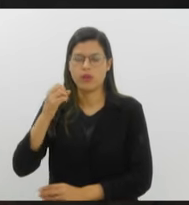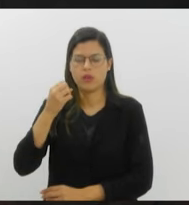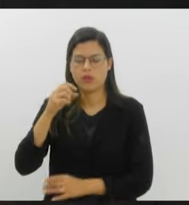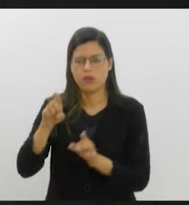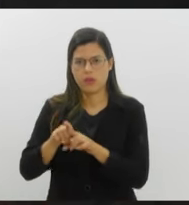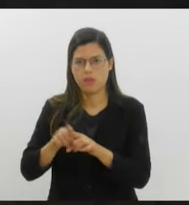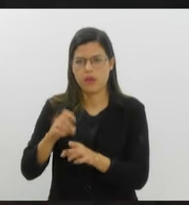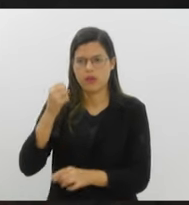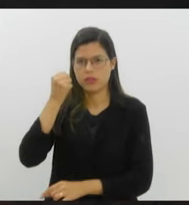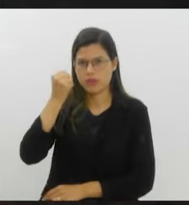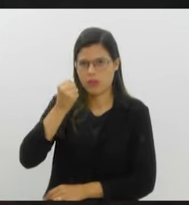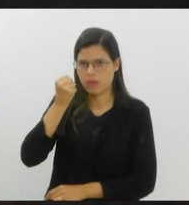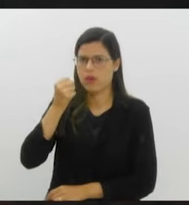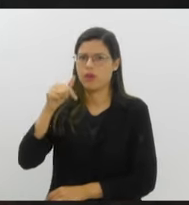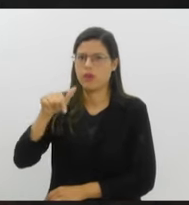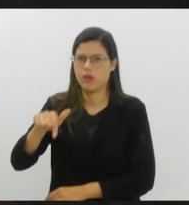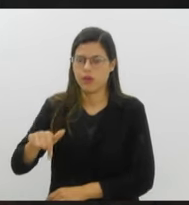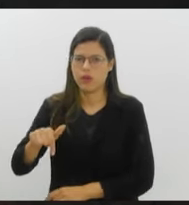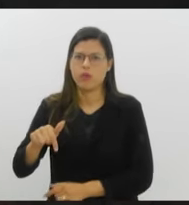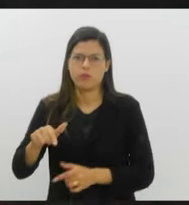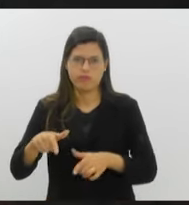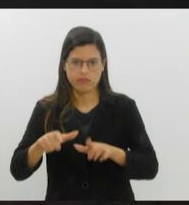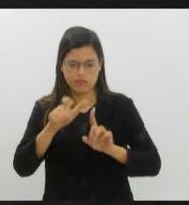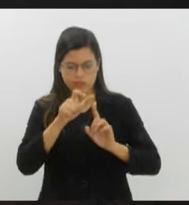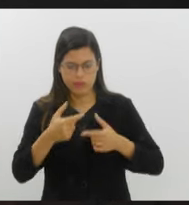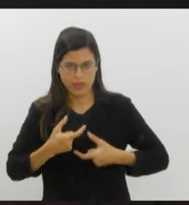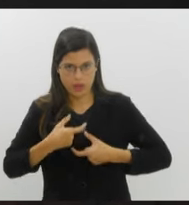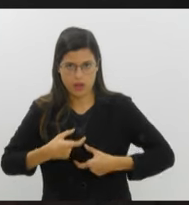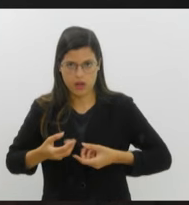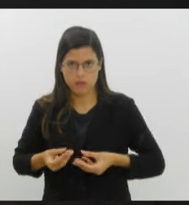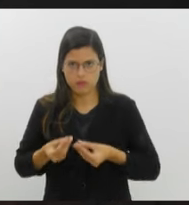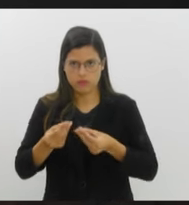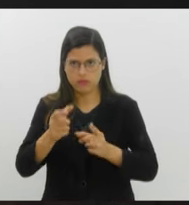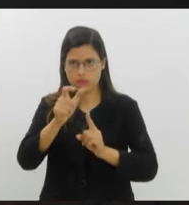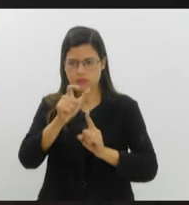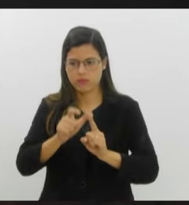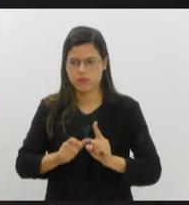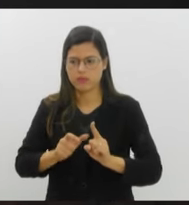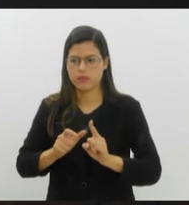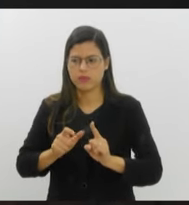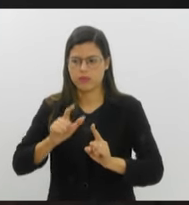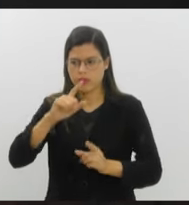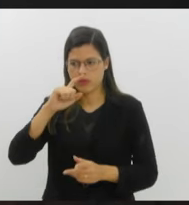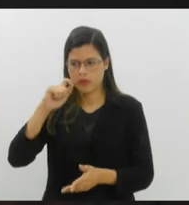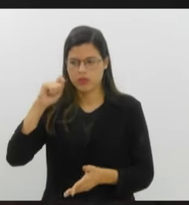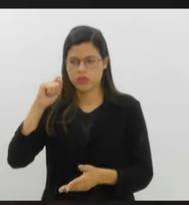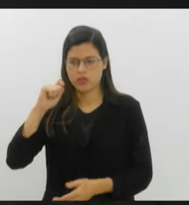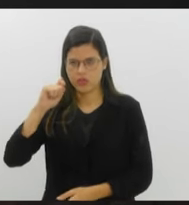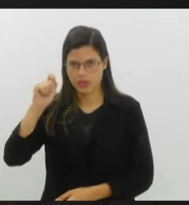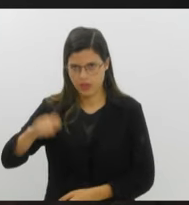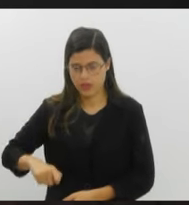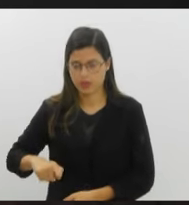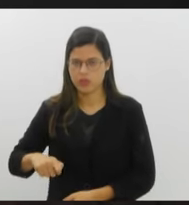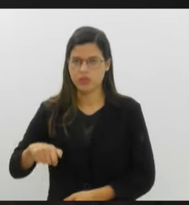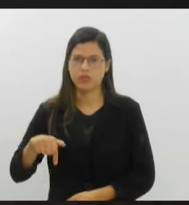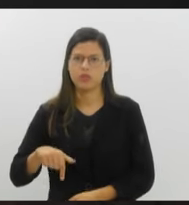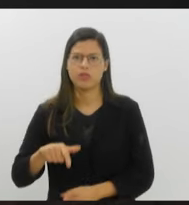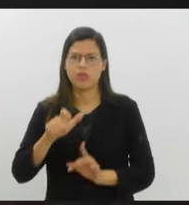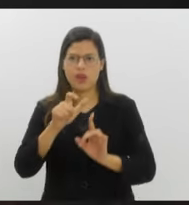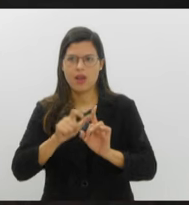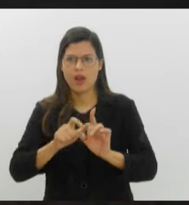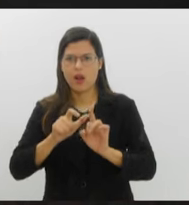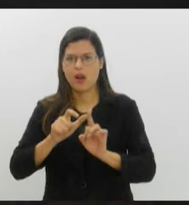medalha Tiradentes e o seu respectivo diploma ao diretor de Portos e Costas, DPC, o vice-almirante Carlos André